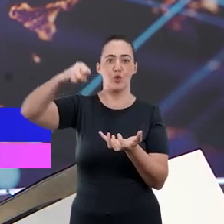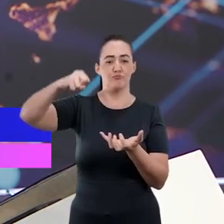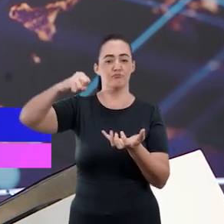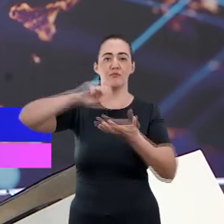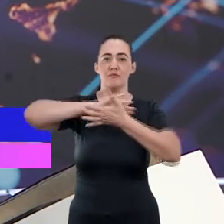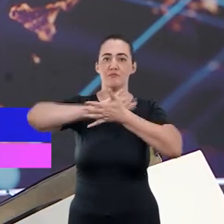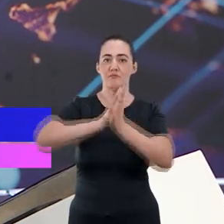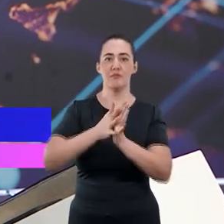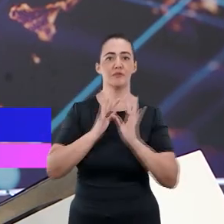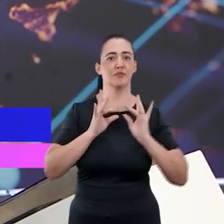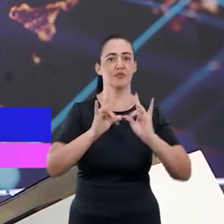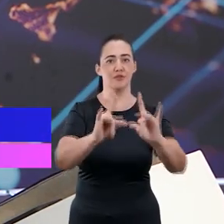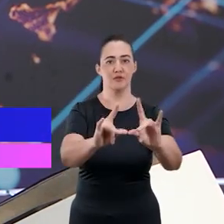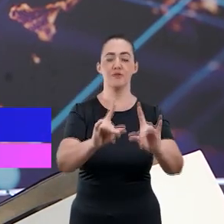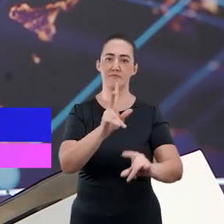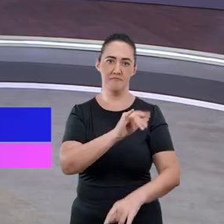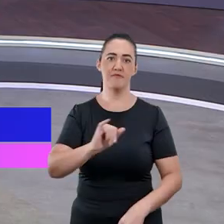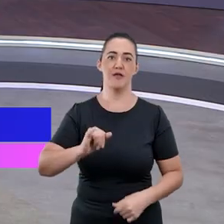data marcada para terminar.